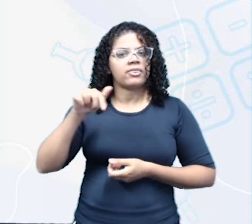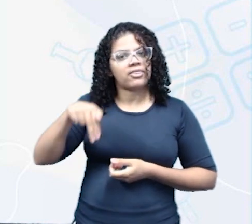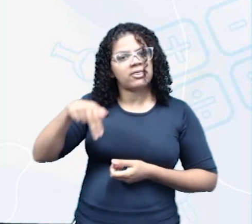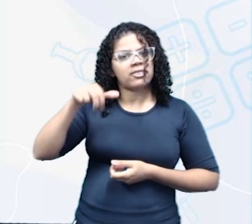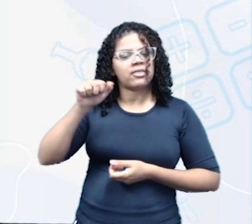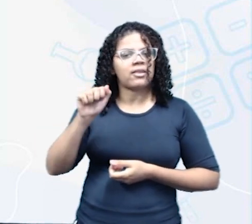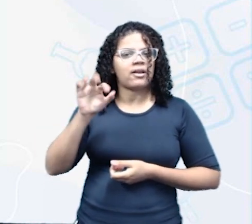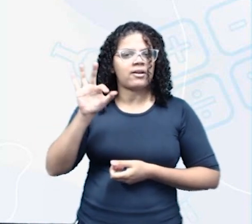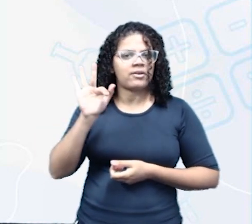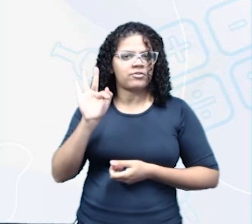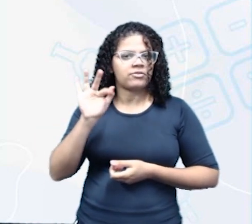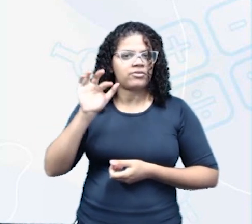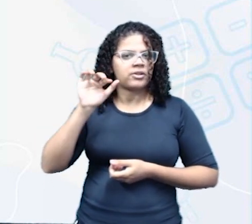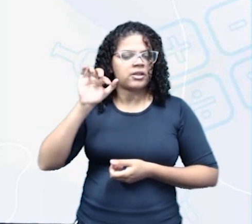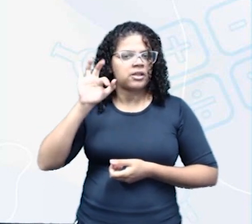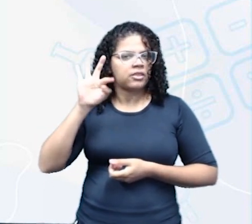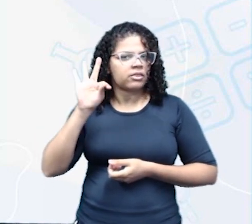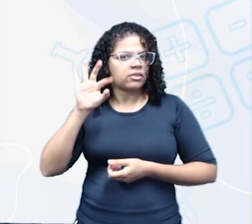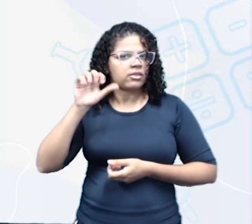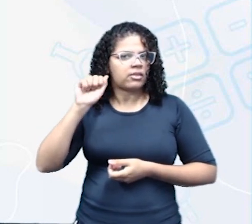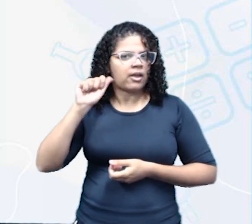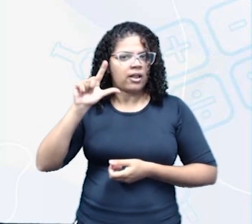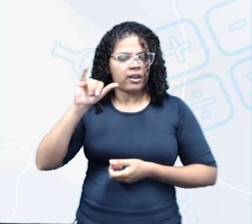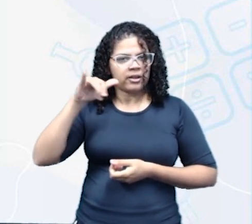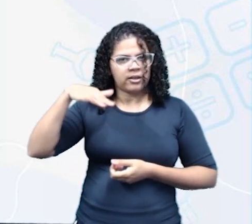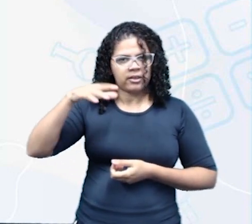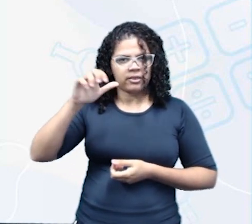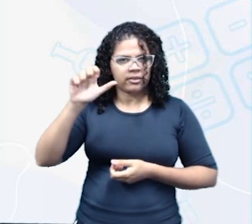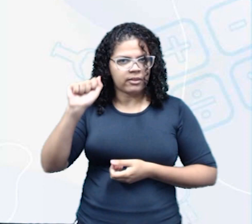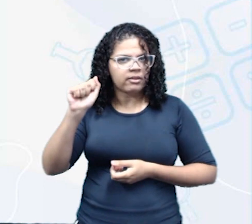Você está vendo aí a estrutura da naftalina, certo?